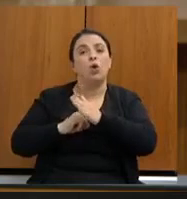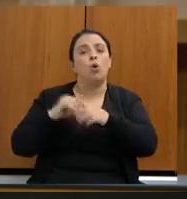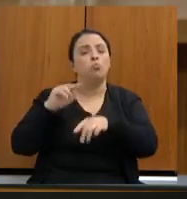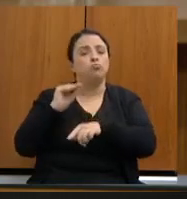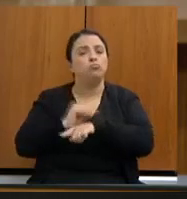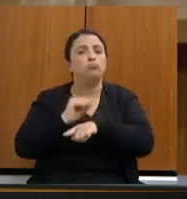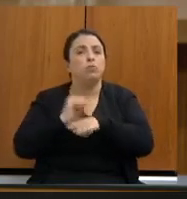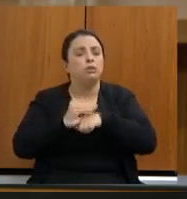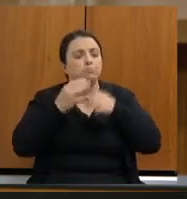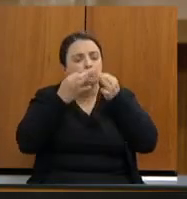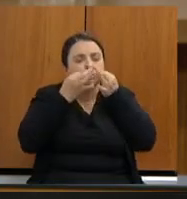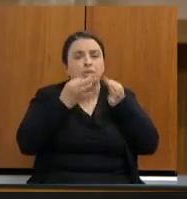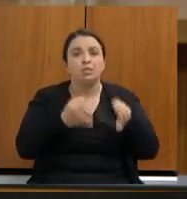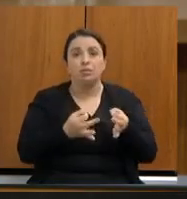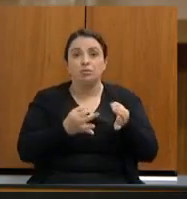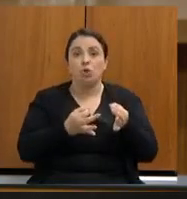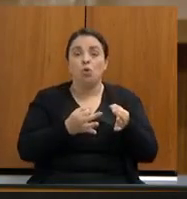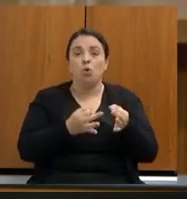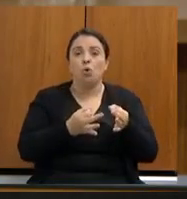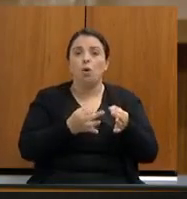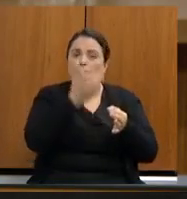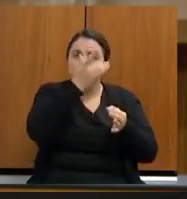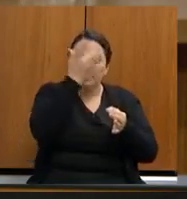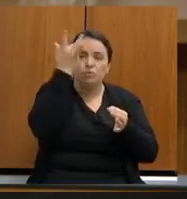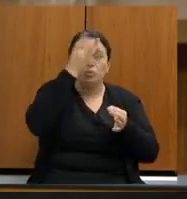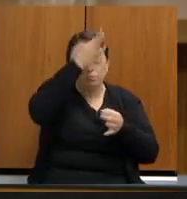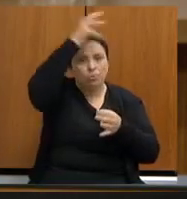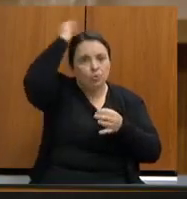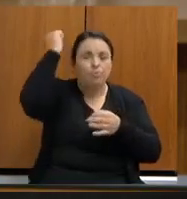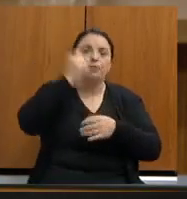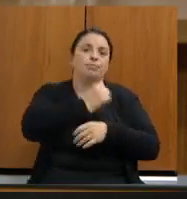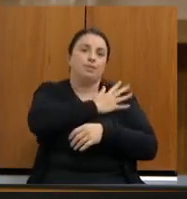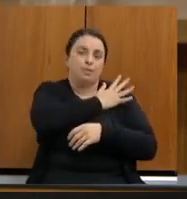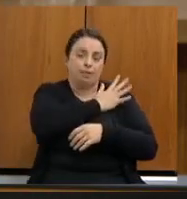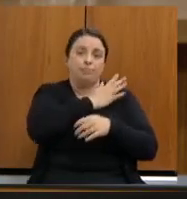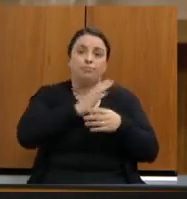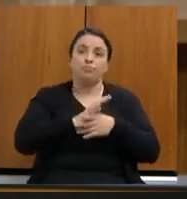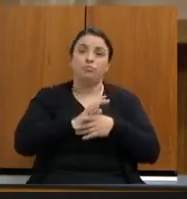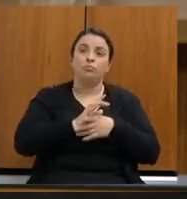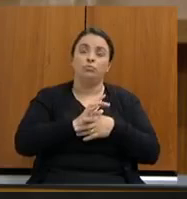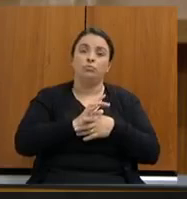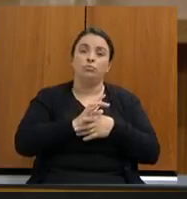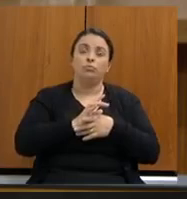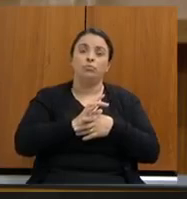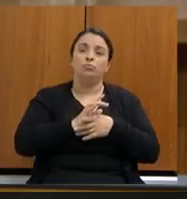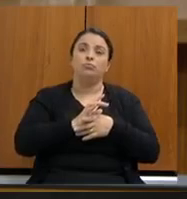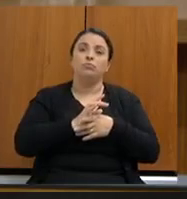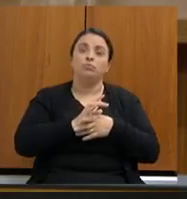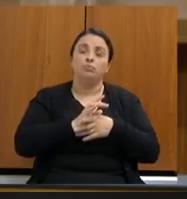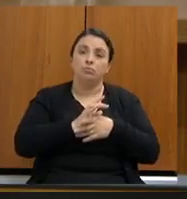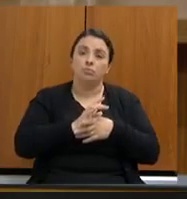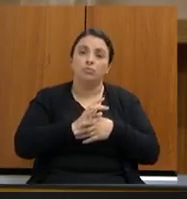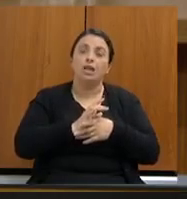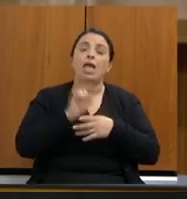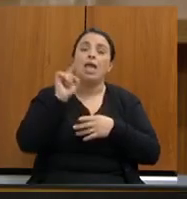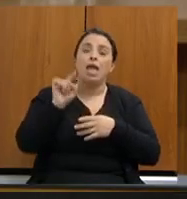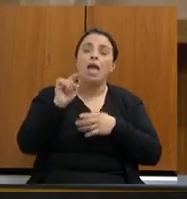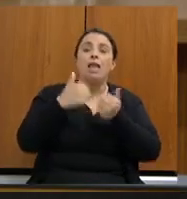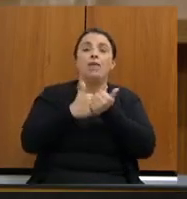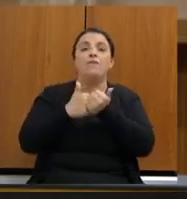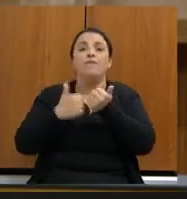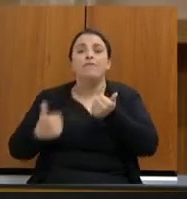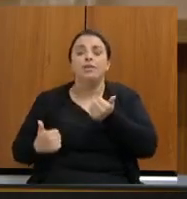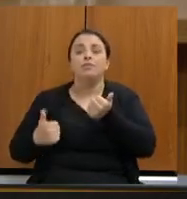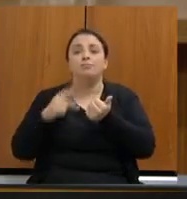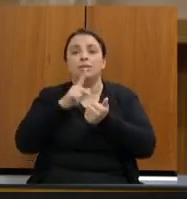Militar o figurino não apenas como comandante-geral do Corpo de Bombeiros Mas também como vice-presidente